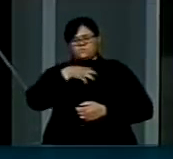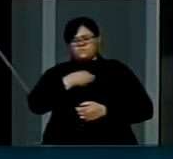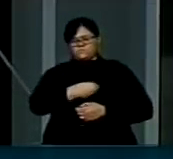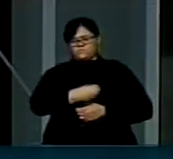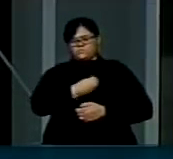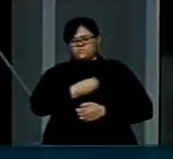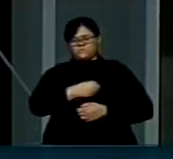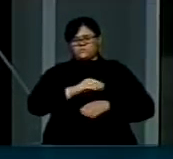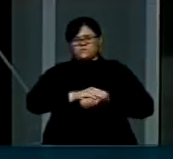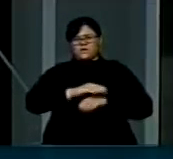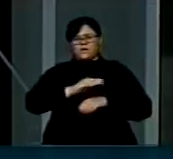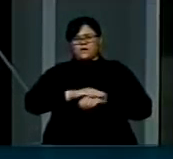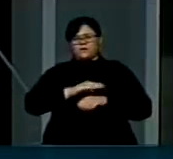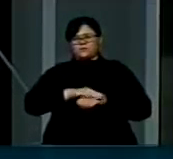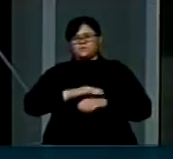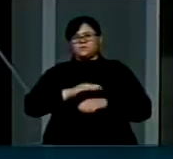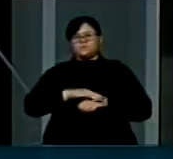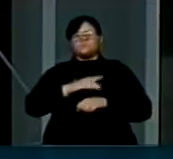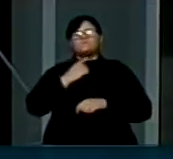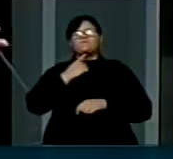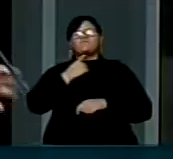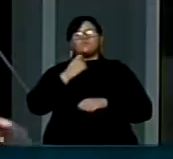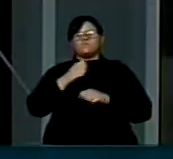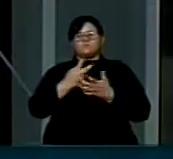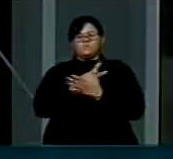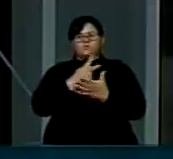mais armados.